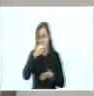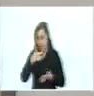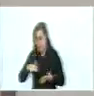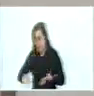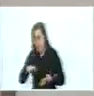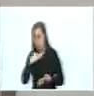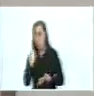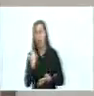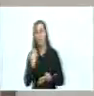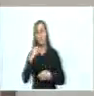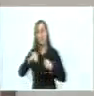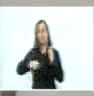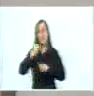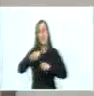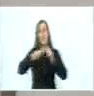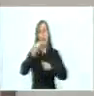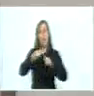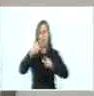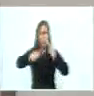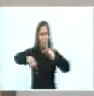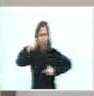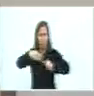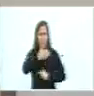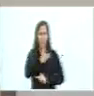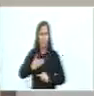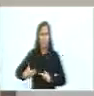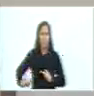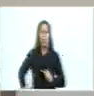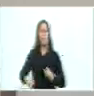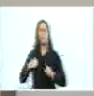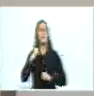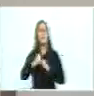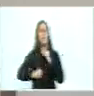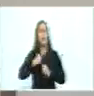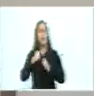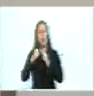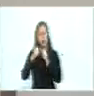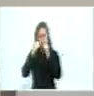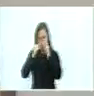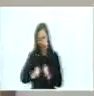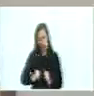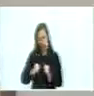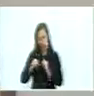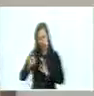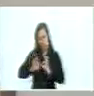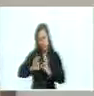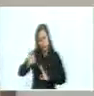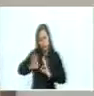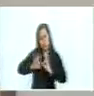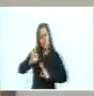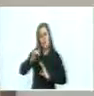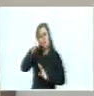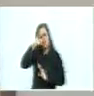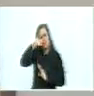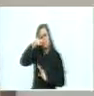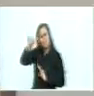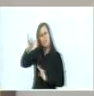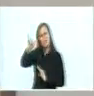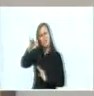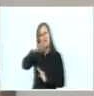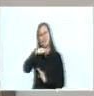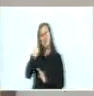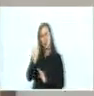política pública de saúde e de assistência social ela pode se organizar para evitar esses óbitos.